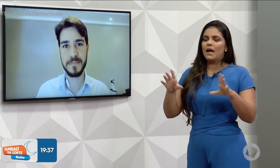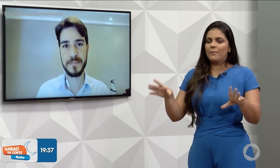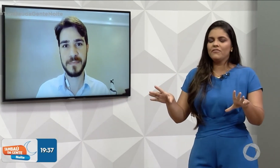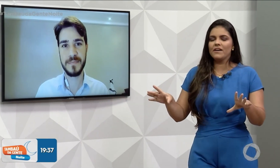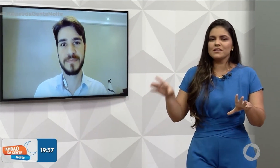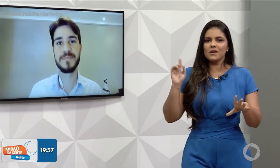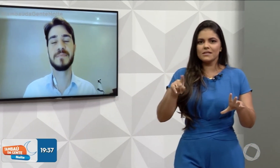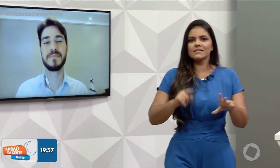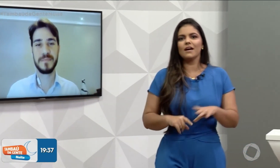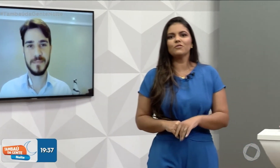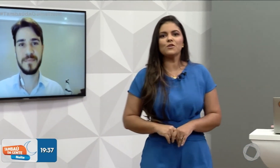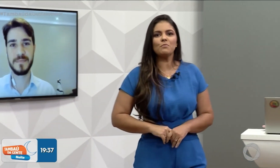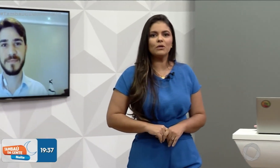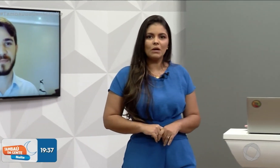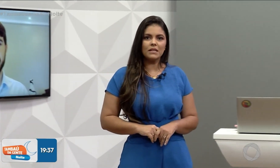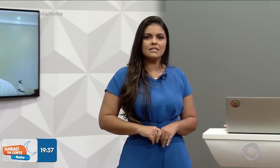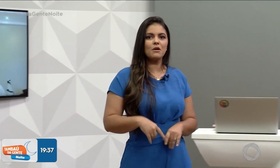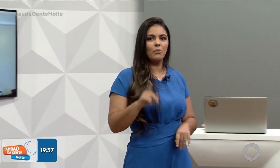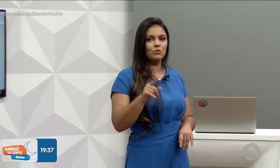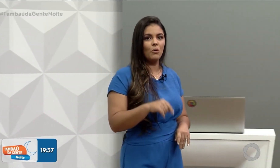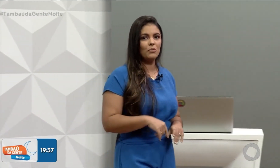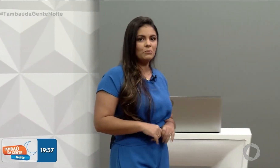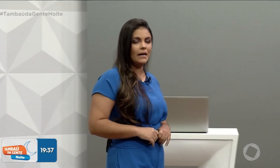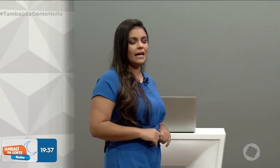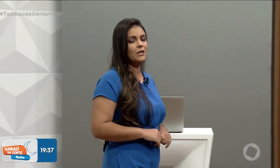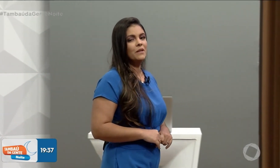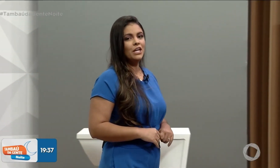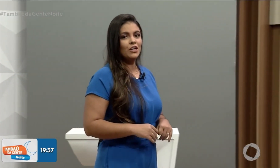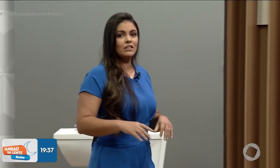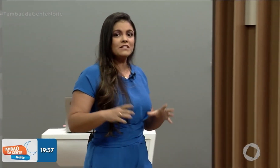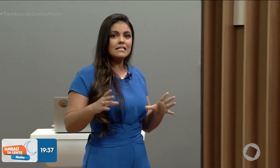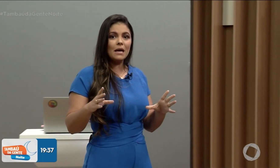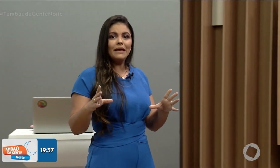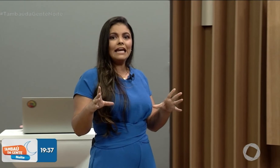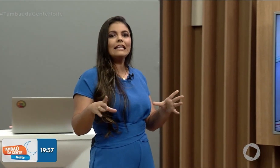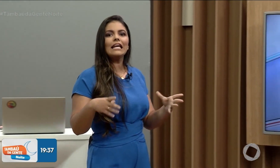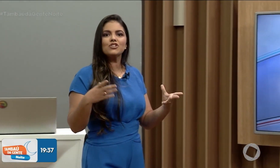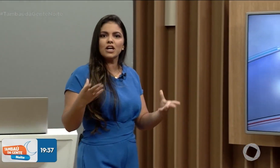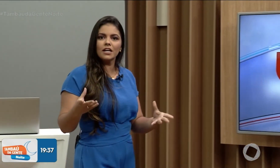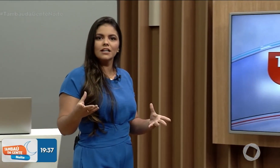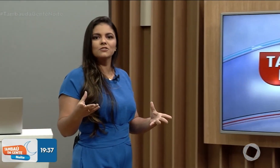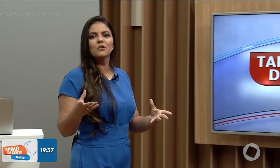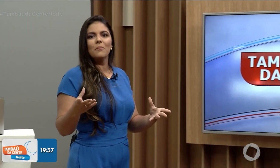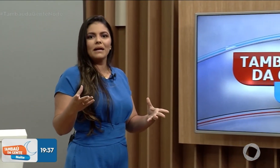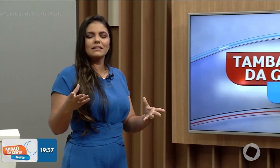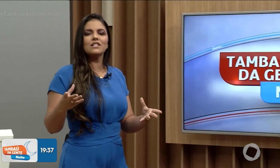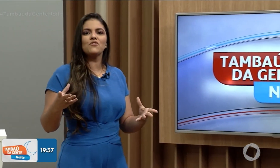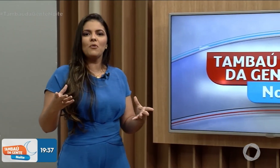também é muito fácil. É só acessar o nosso portal t5.com.br. E olha, vocês sabem quem está chegando para transformar